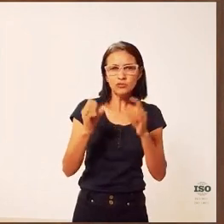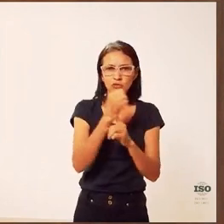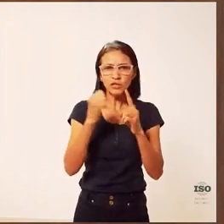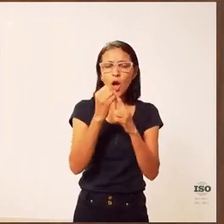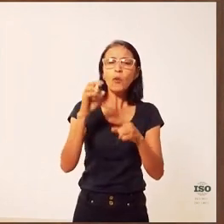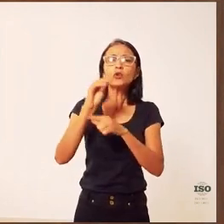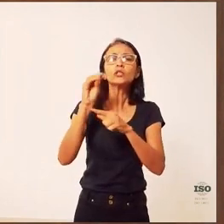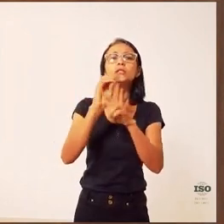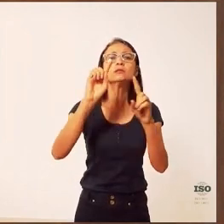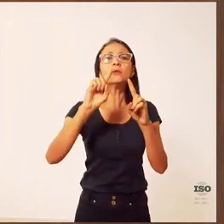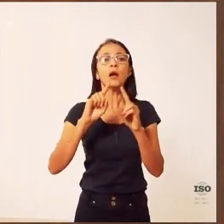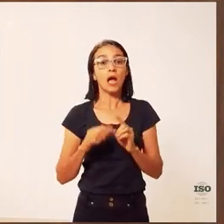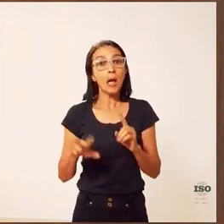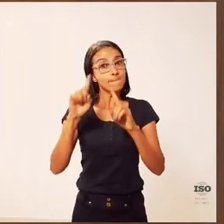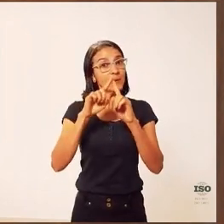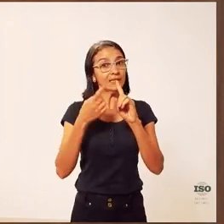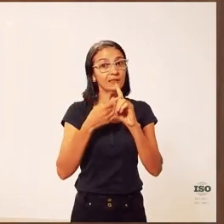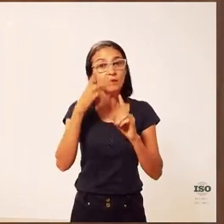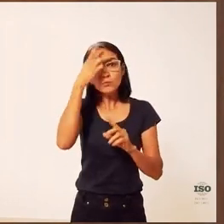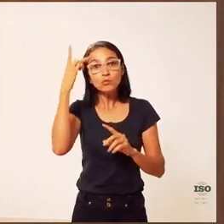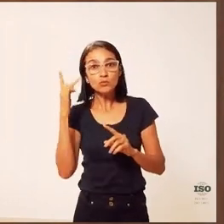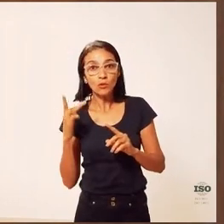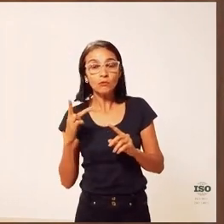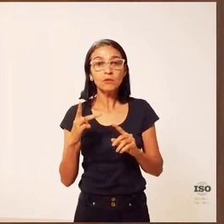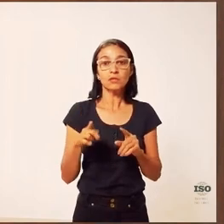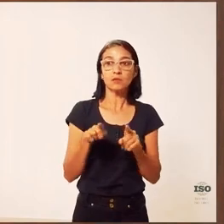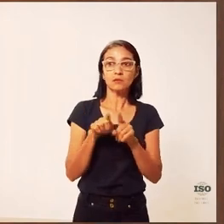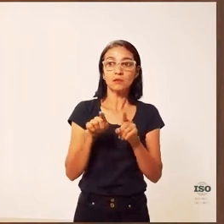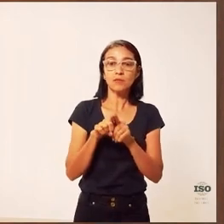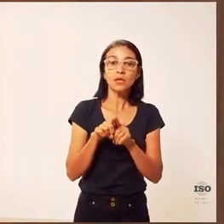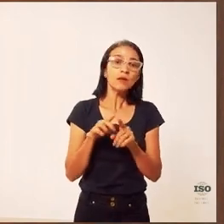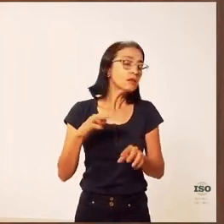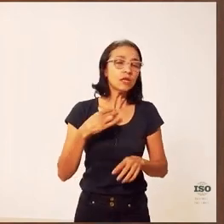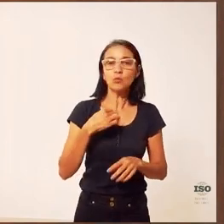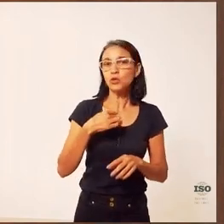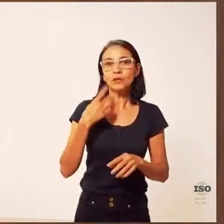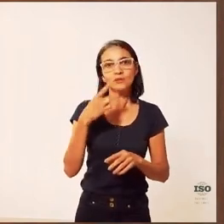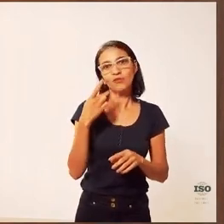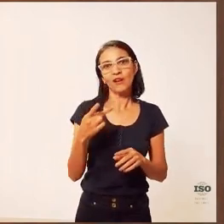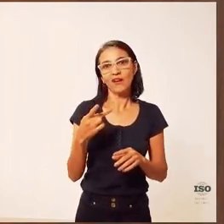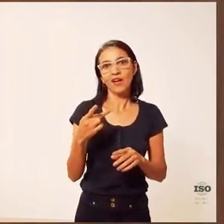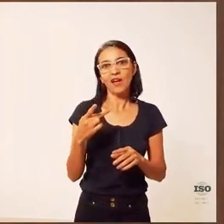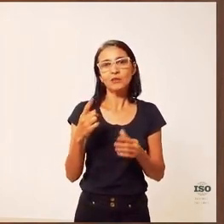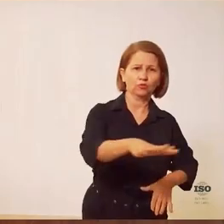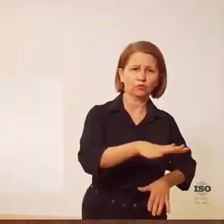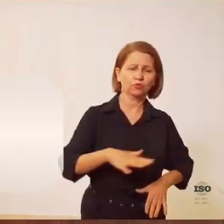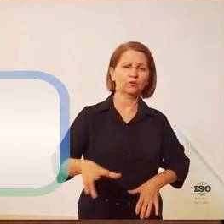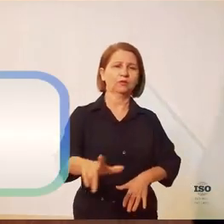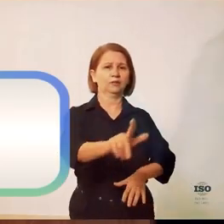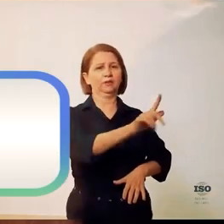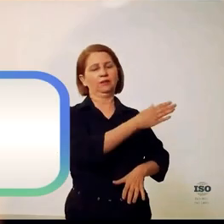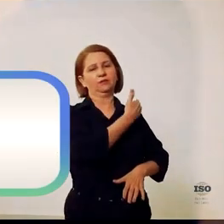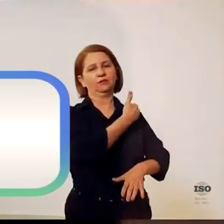maternidade e à infância. Aliás, nós não podemos falar em pacto pela primeira infância se nós não falarmos na proteção à maternidade.